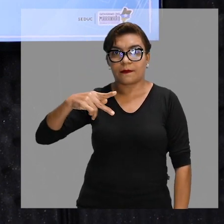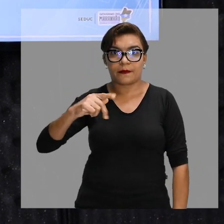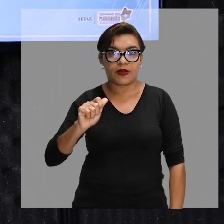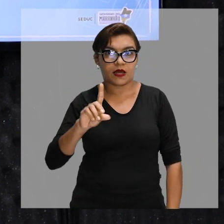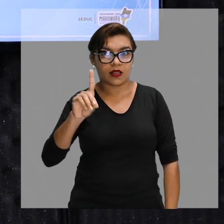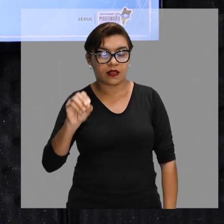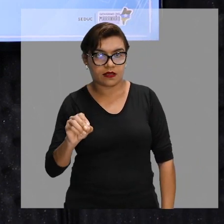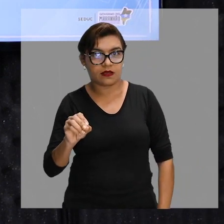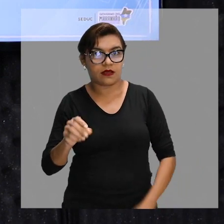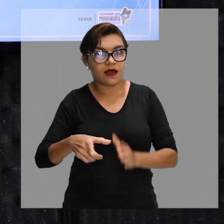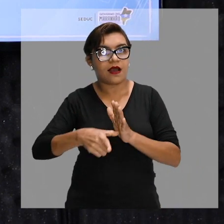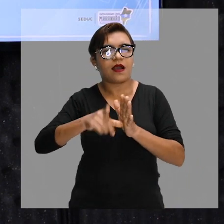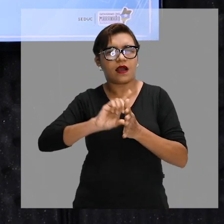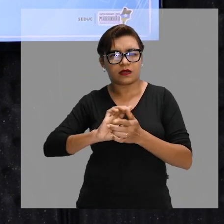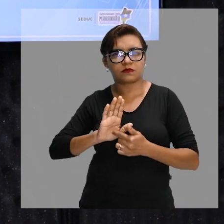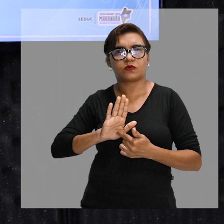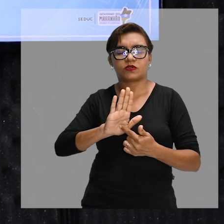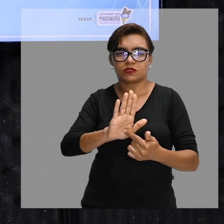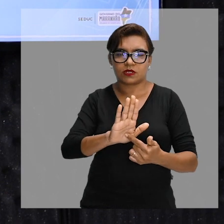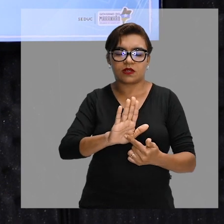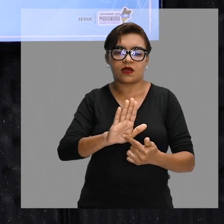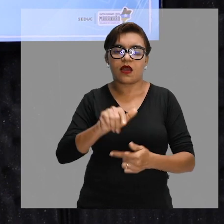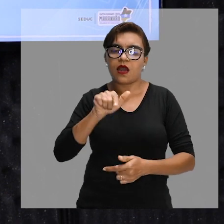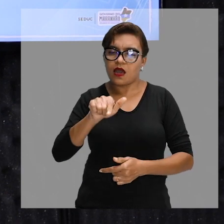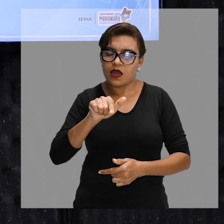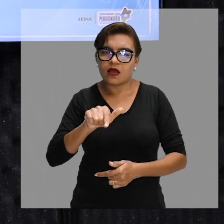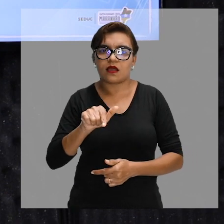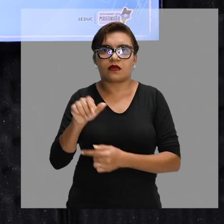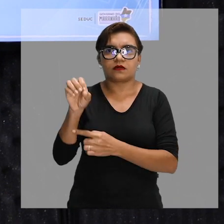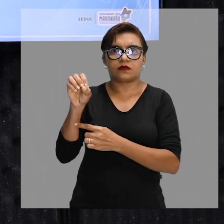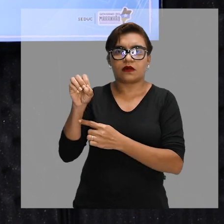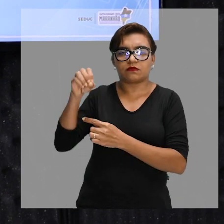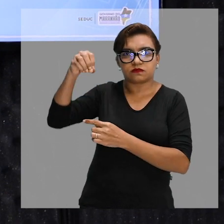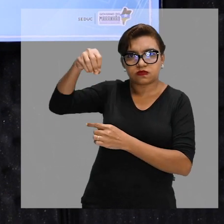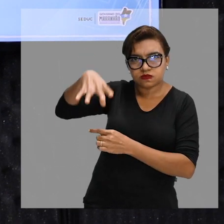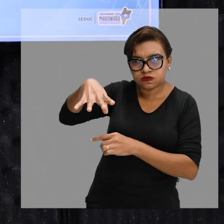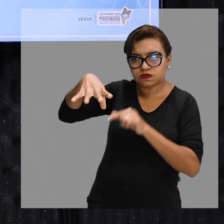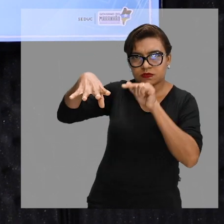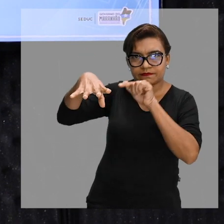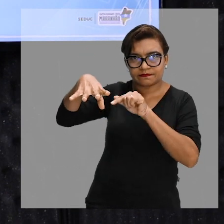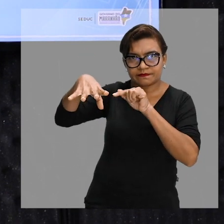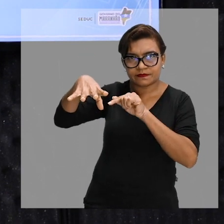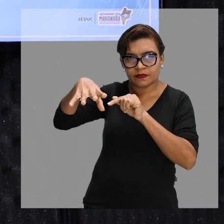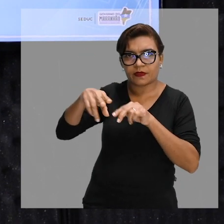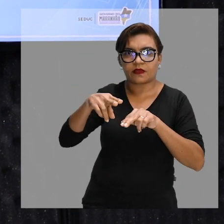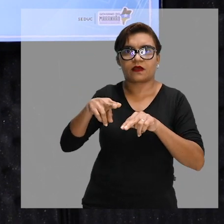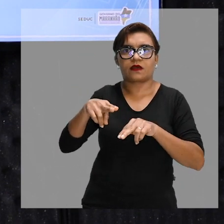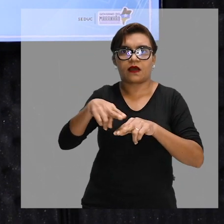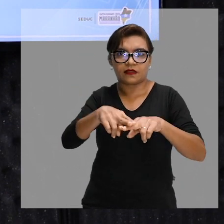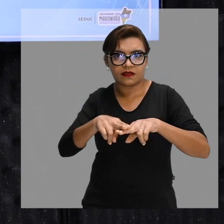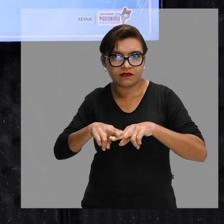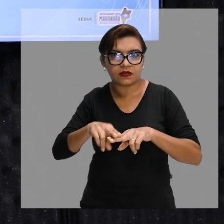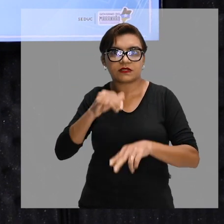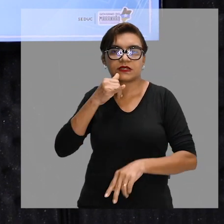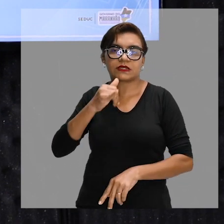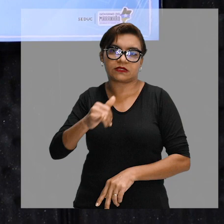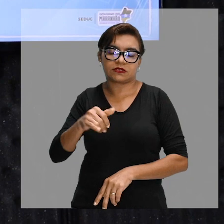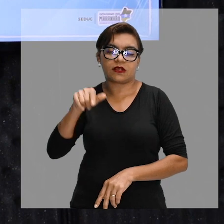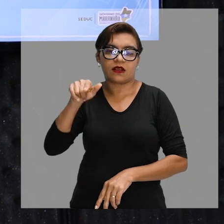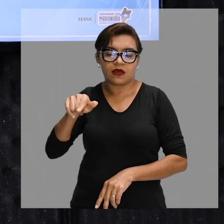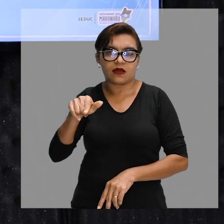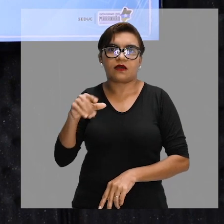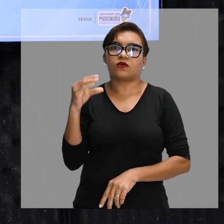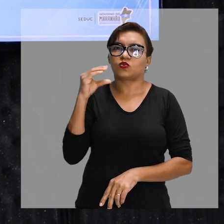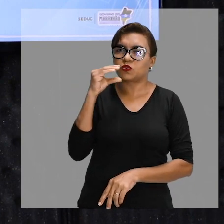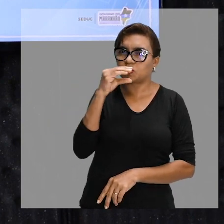anteriormente. Fiozinho de tungstênio que se aquece com a passagem da corrente elétrica, certo? Então ali nós temos uma grande quantidade